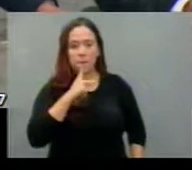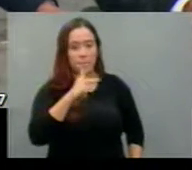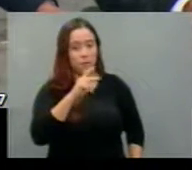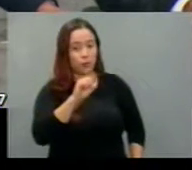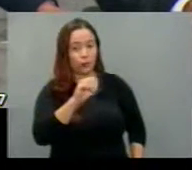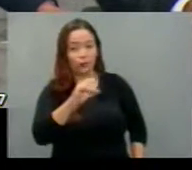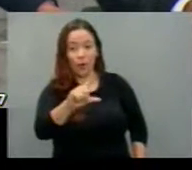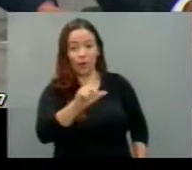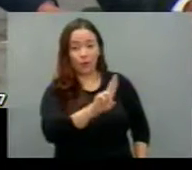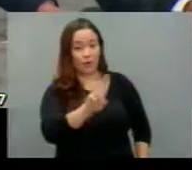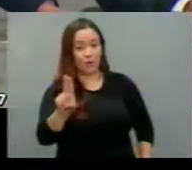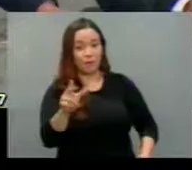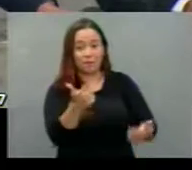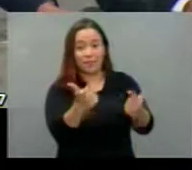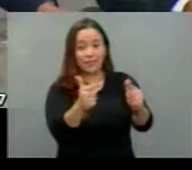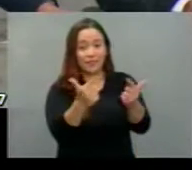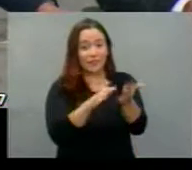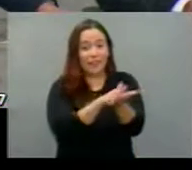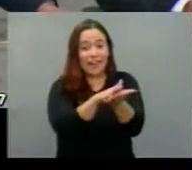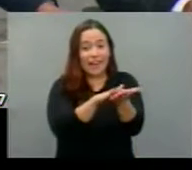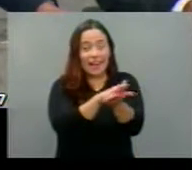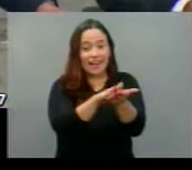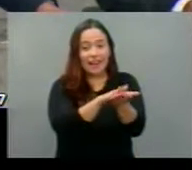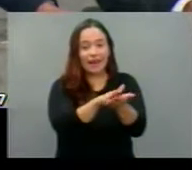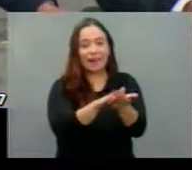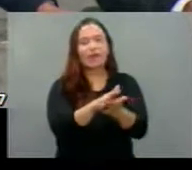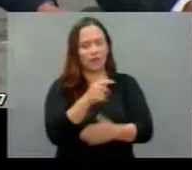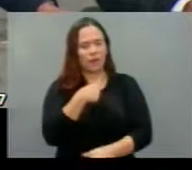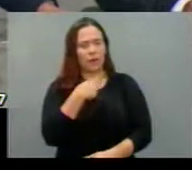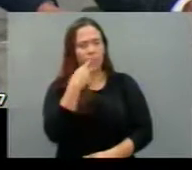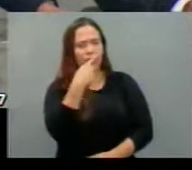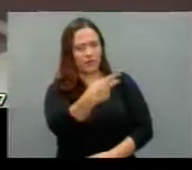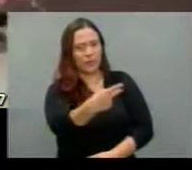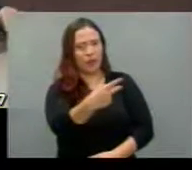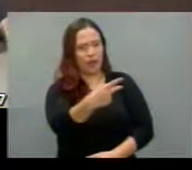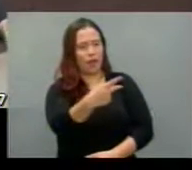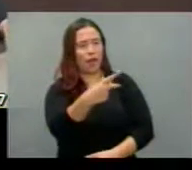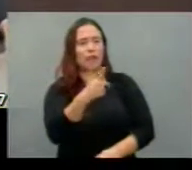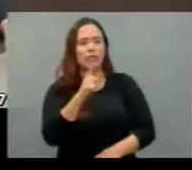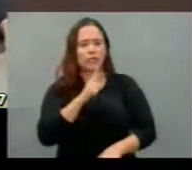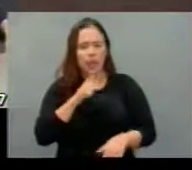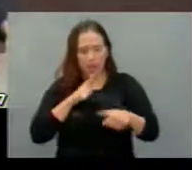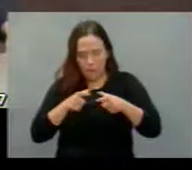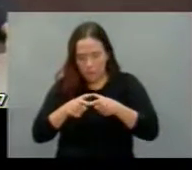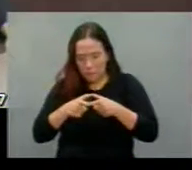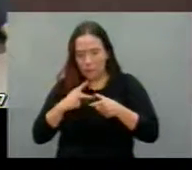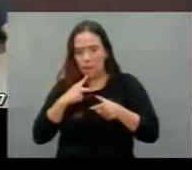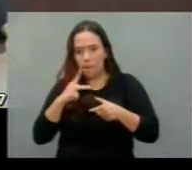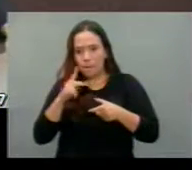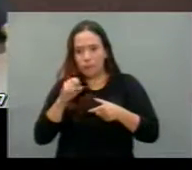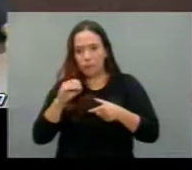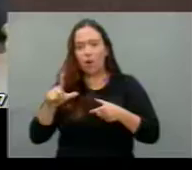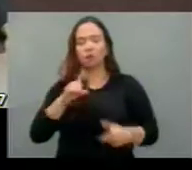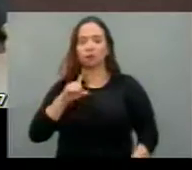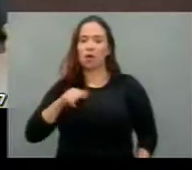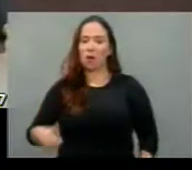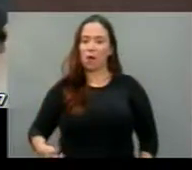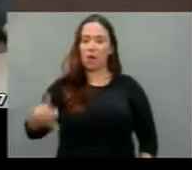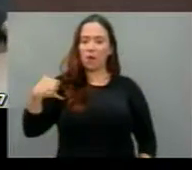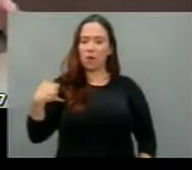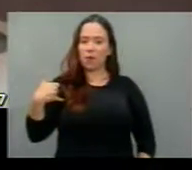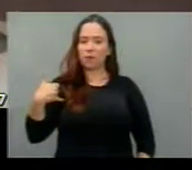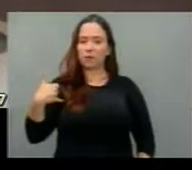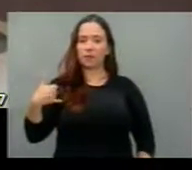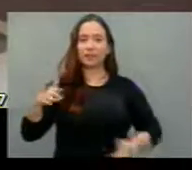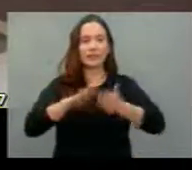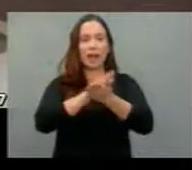nenhum nome, deputado. Quero só me permitir, só fazer essa pequena correção. Nós somos muito pequenos, mas nós temos orgulho da